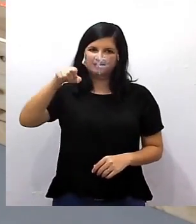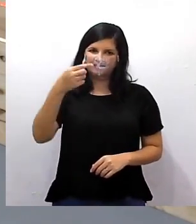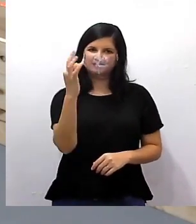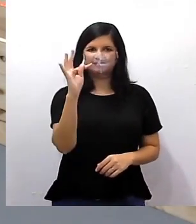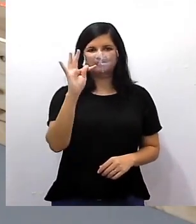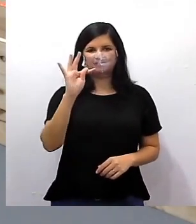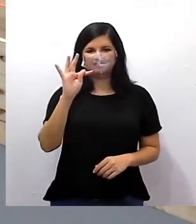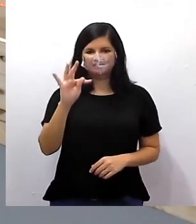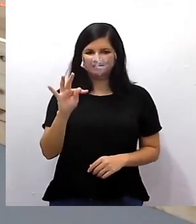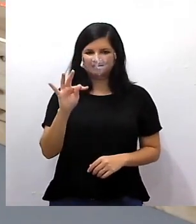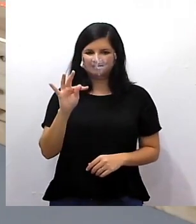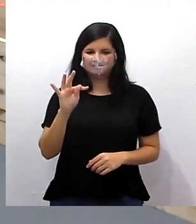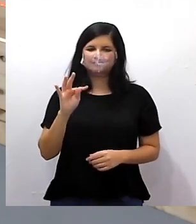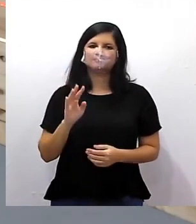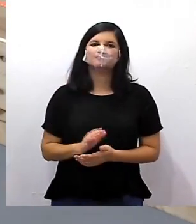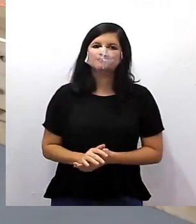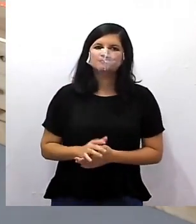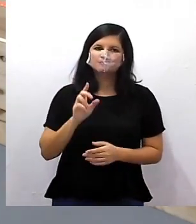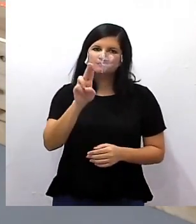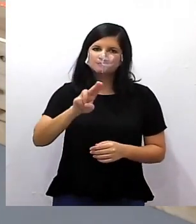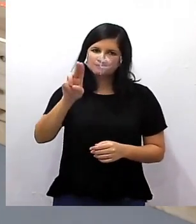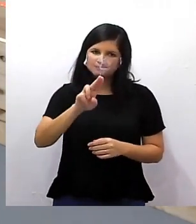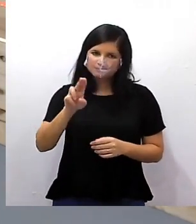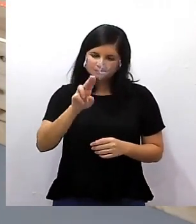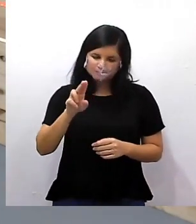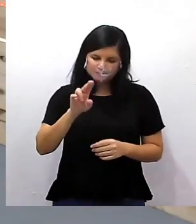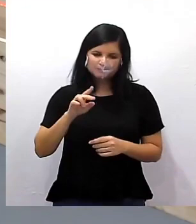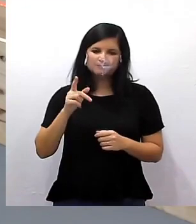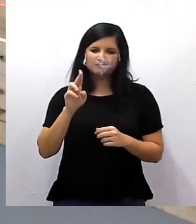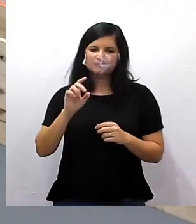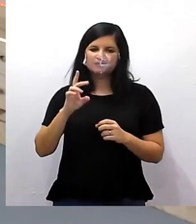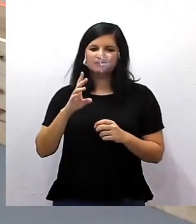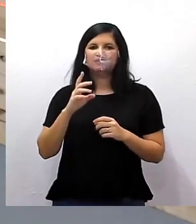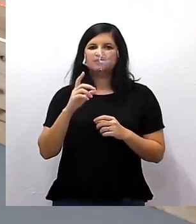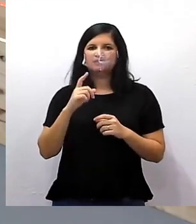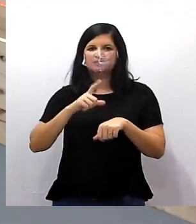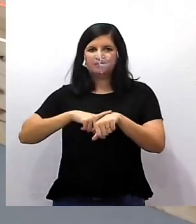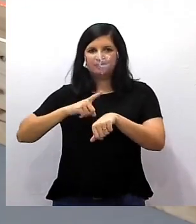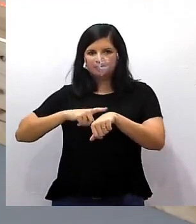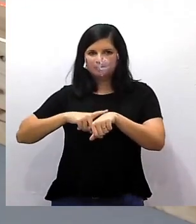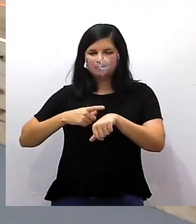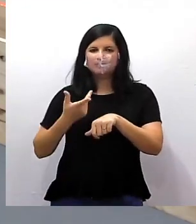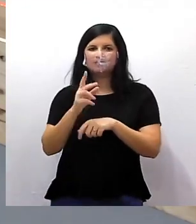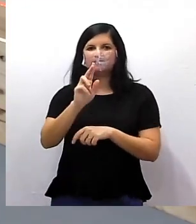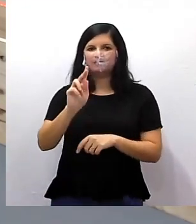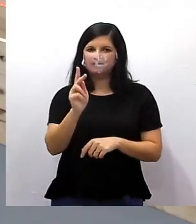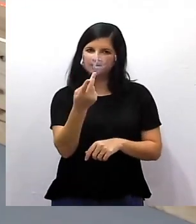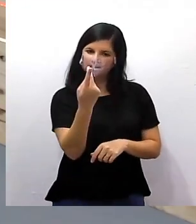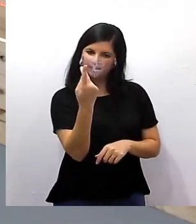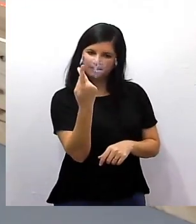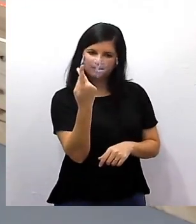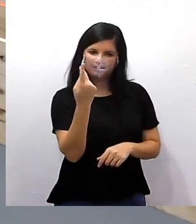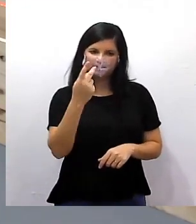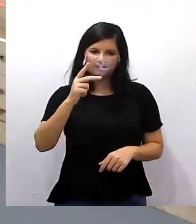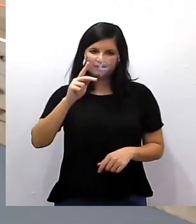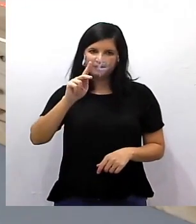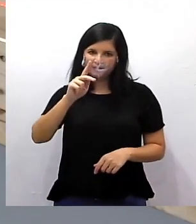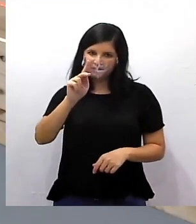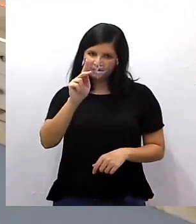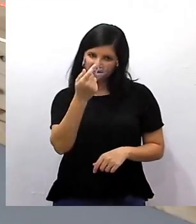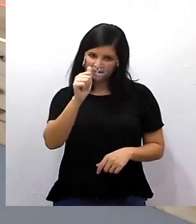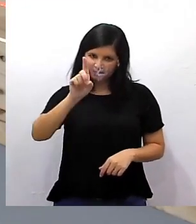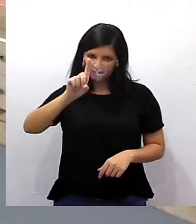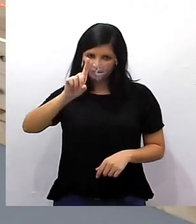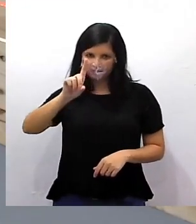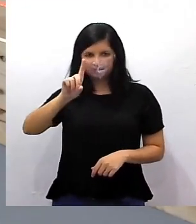hadn't reached, oh, perdão. The expedition had reached the summit in time. Hadn't, e aí depois desse hadn't, eu vou